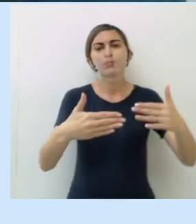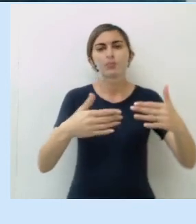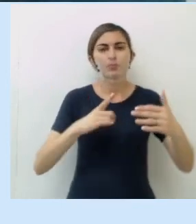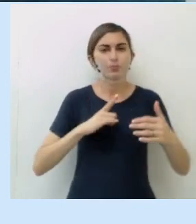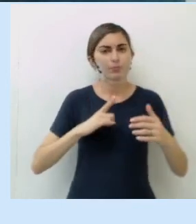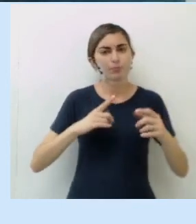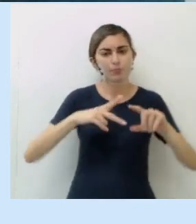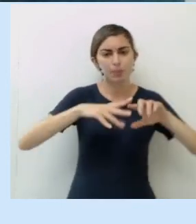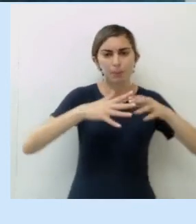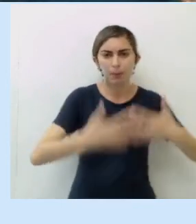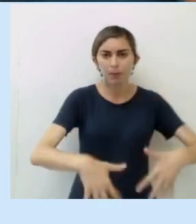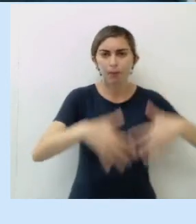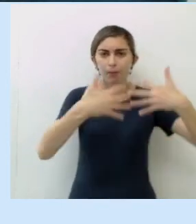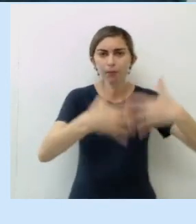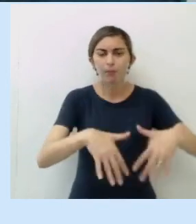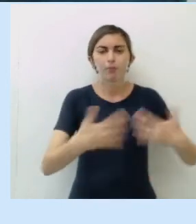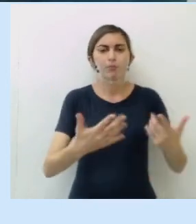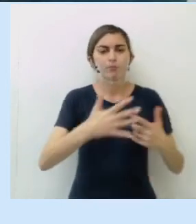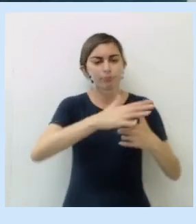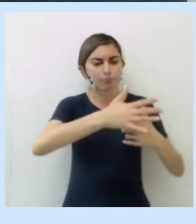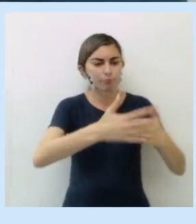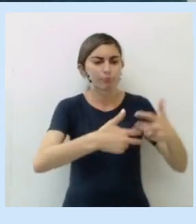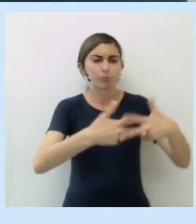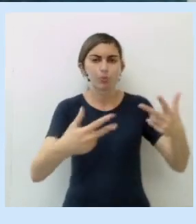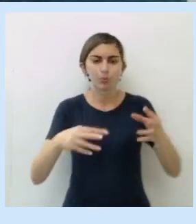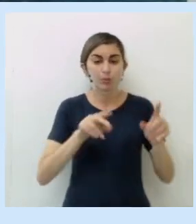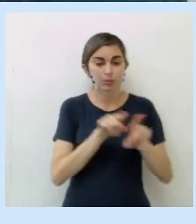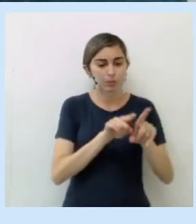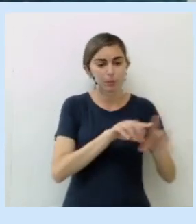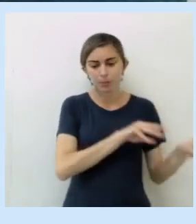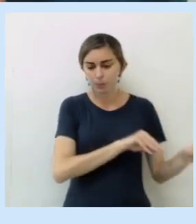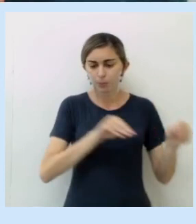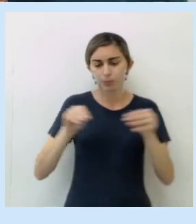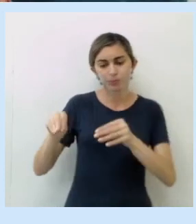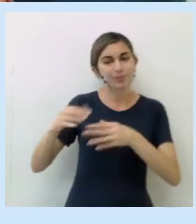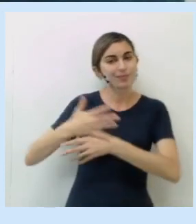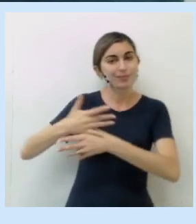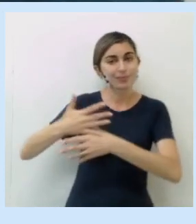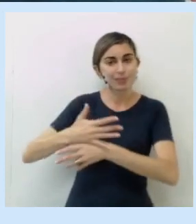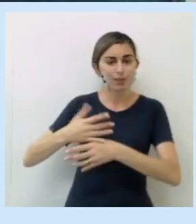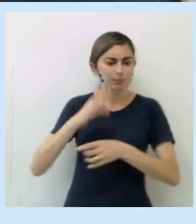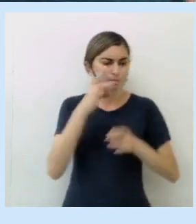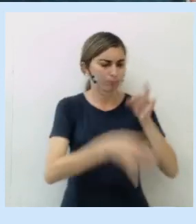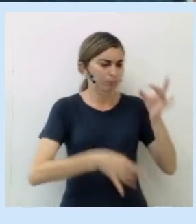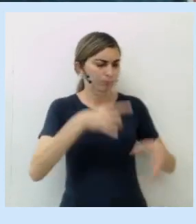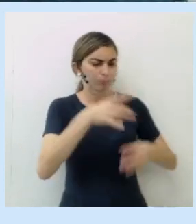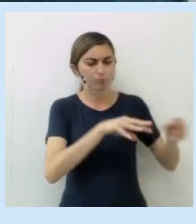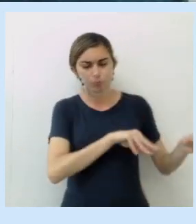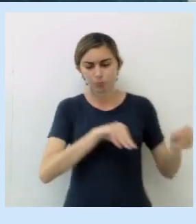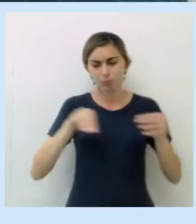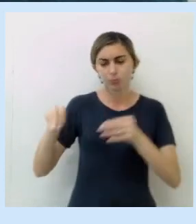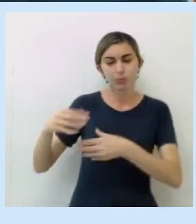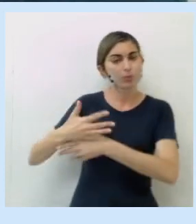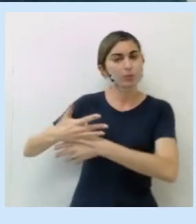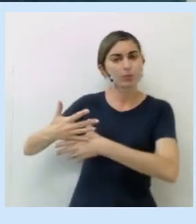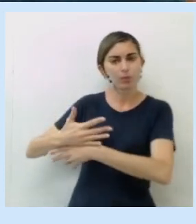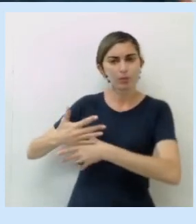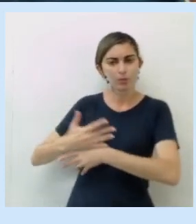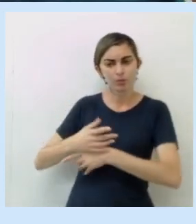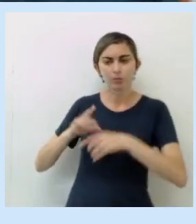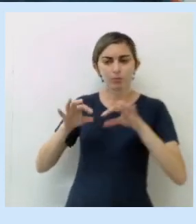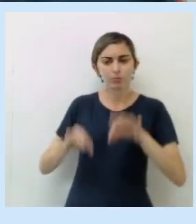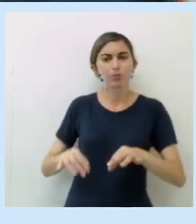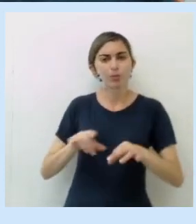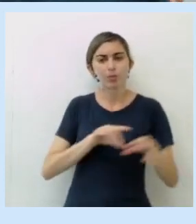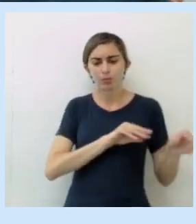a mecanização desse meio rural e também as migrações campo-cidade. Quando eu falo de migração campo-cidade, eu estou falando